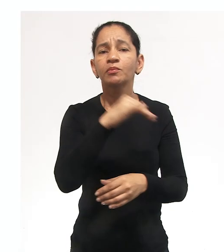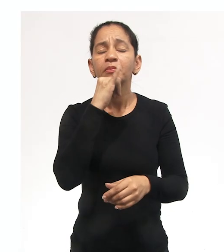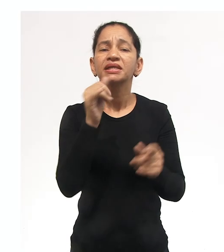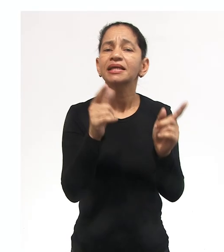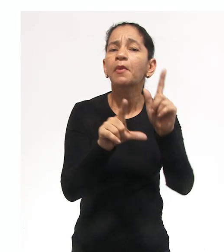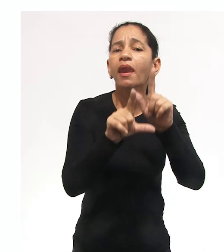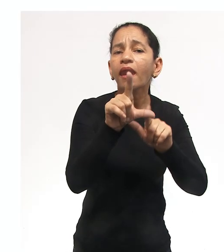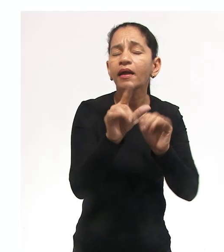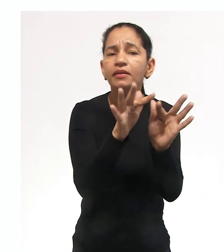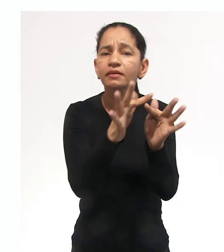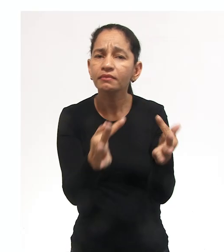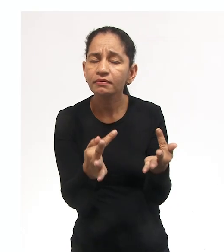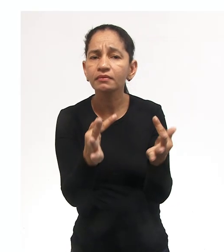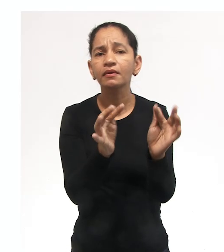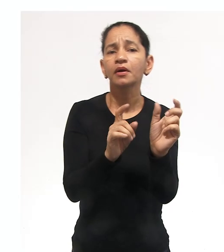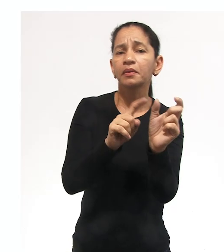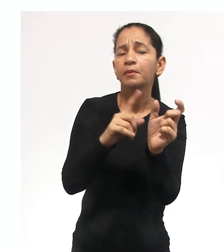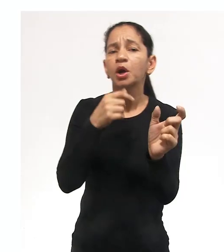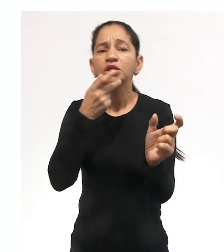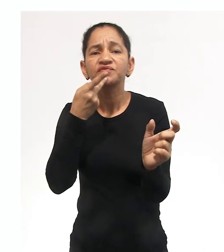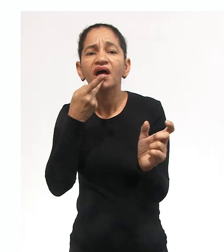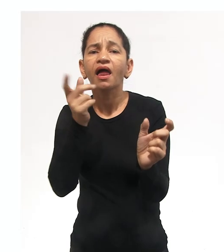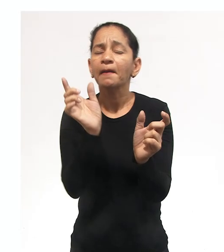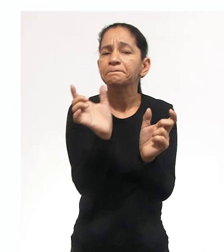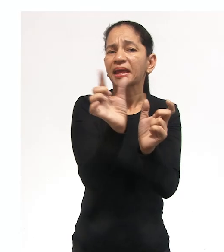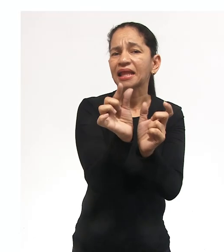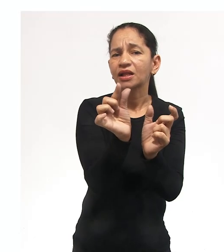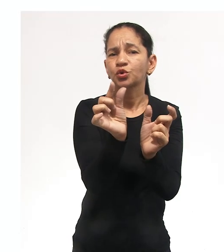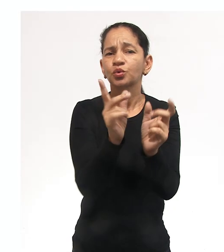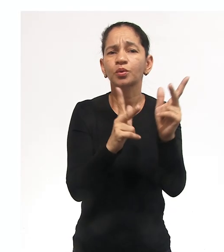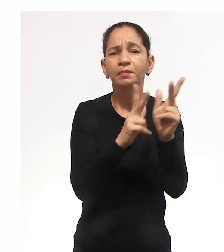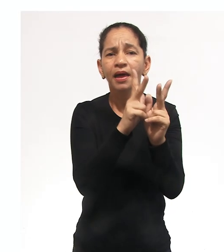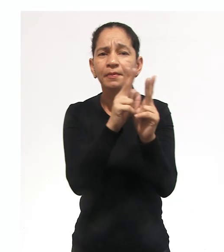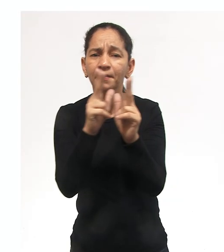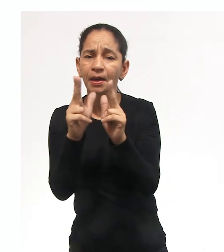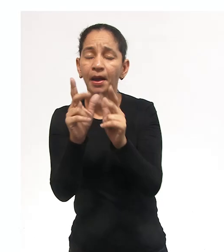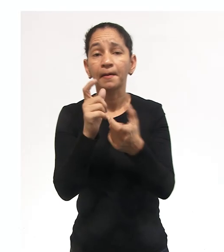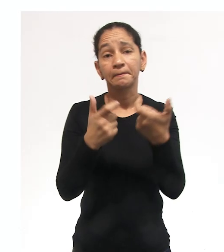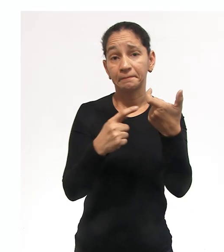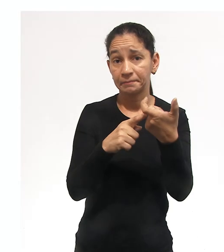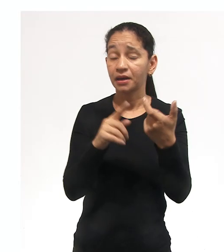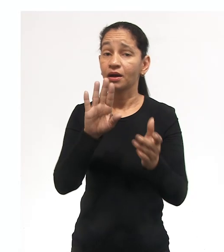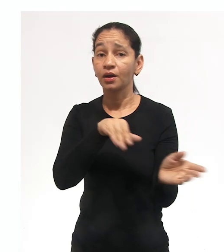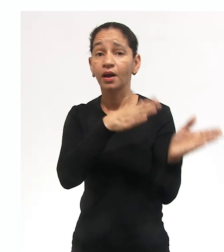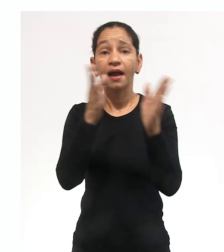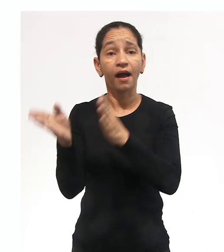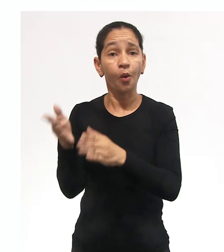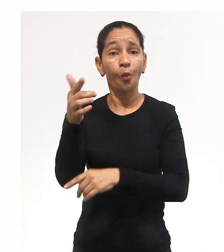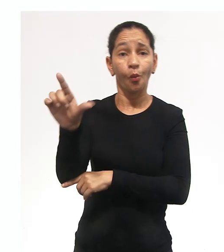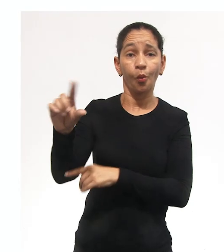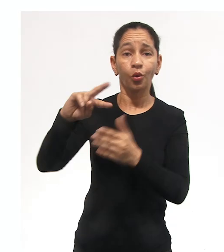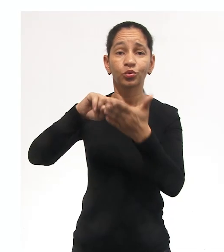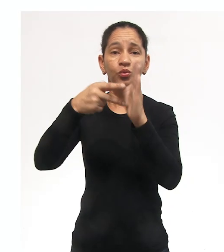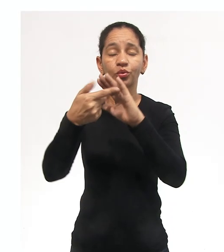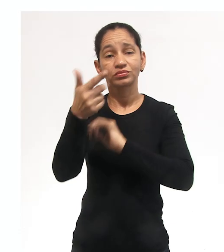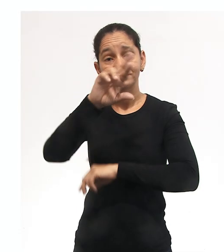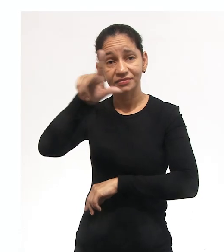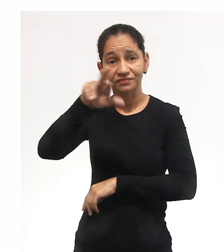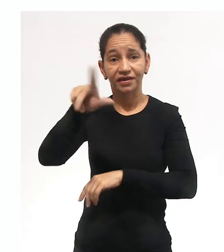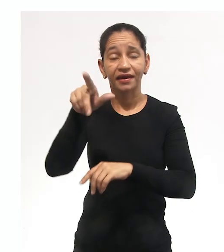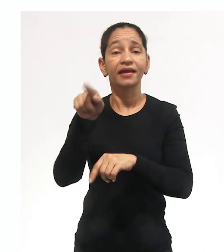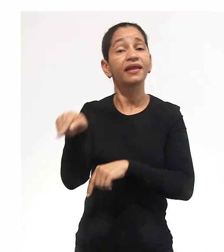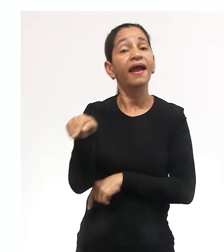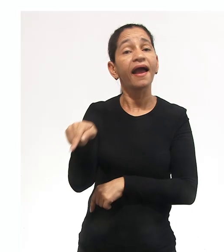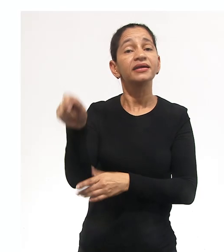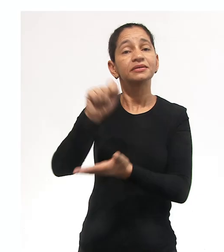Os sintéticos, parte das unidades mínimas da língua, letras, sons, sílabas. Os analíticos, parte